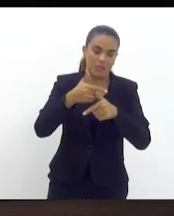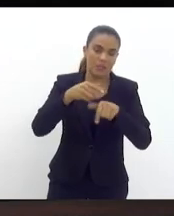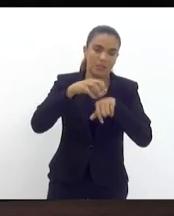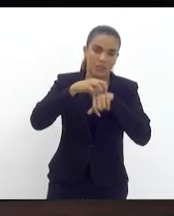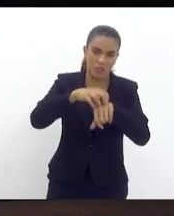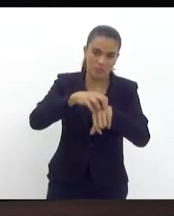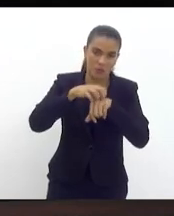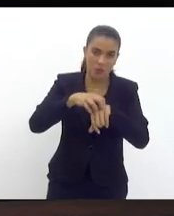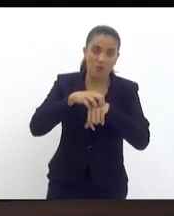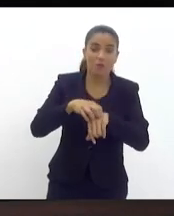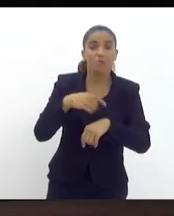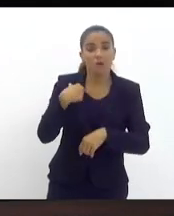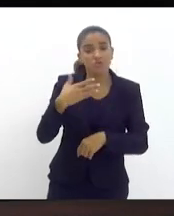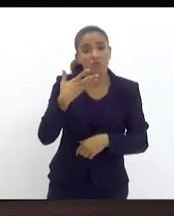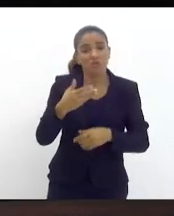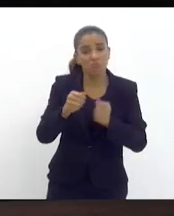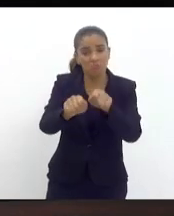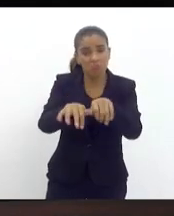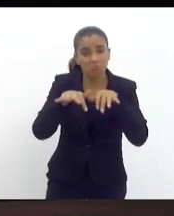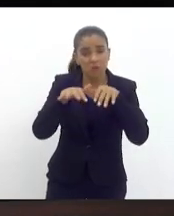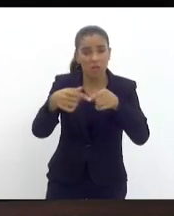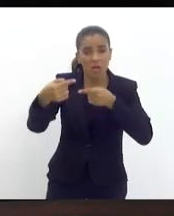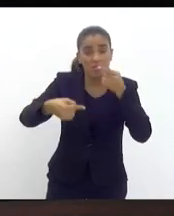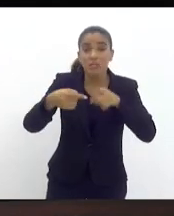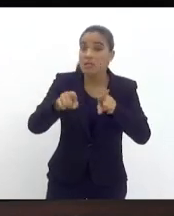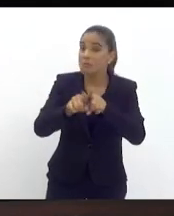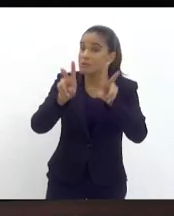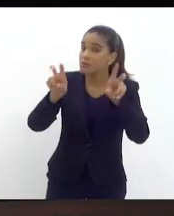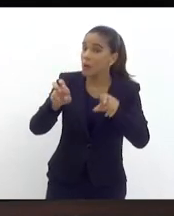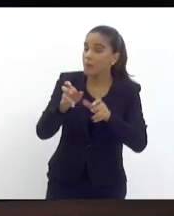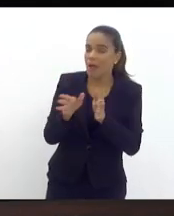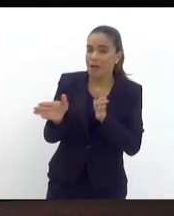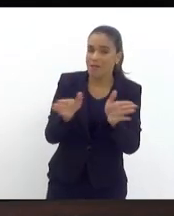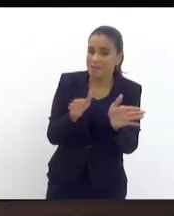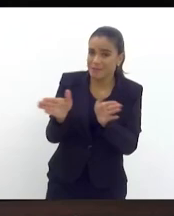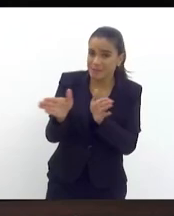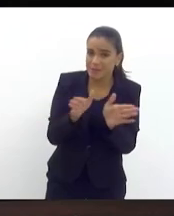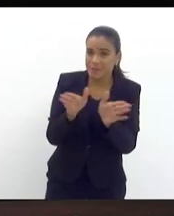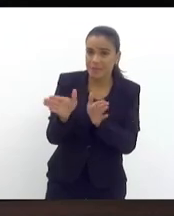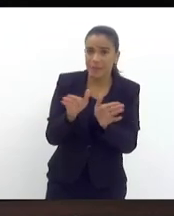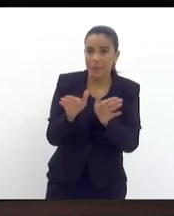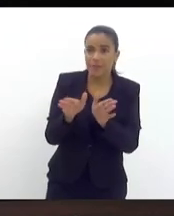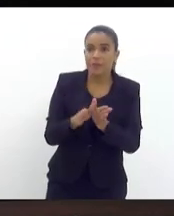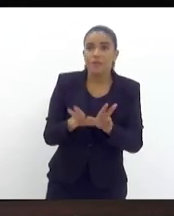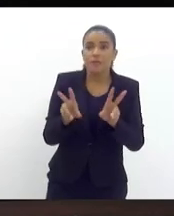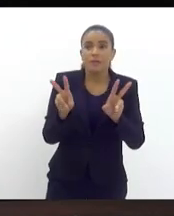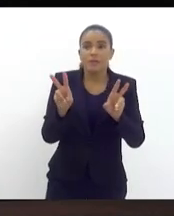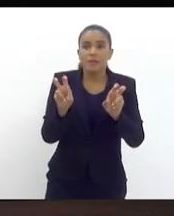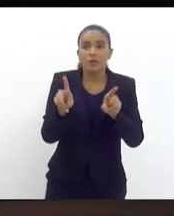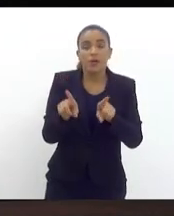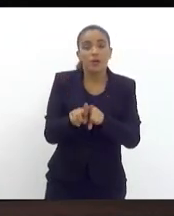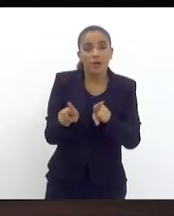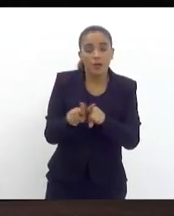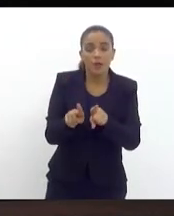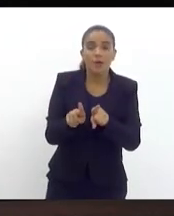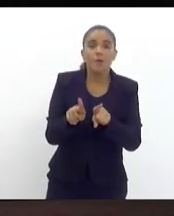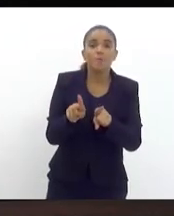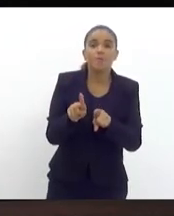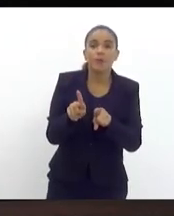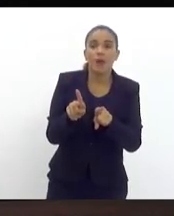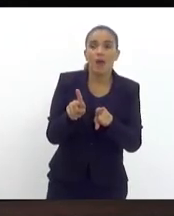fiscalização na questão da sensibilidade aqui na questão do Estado de